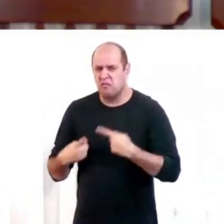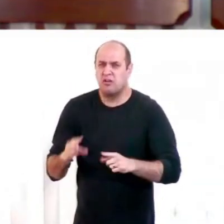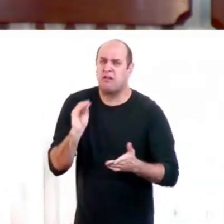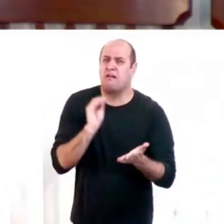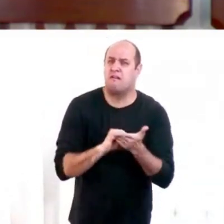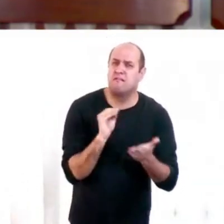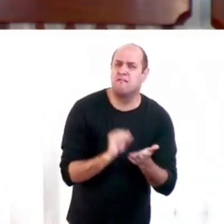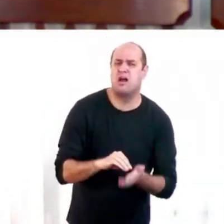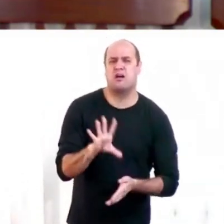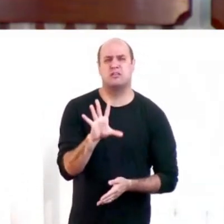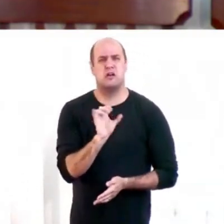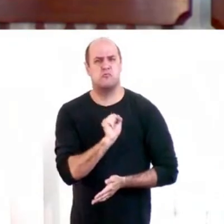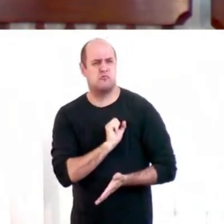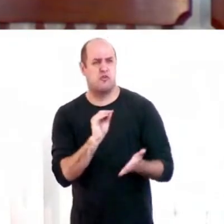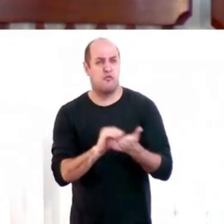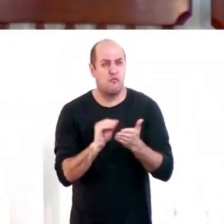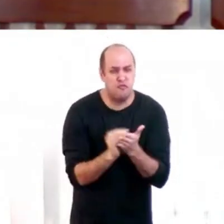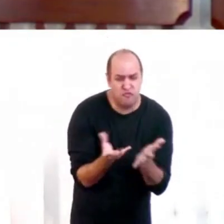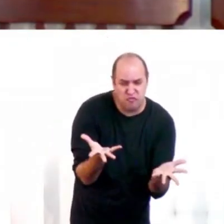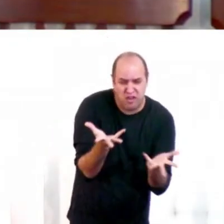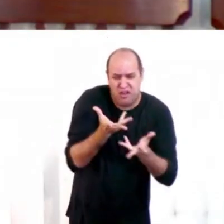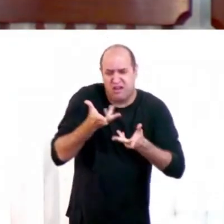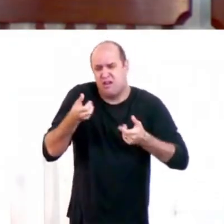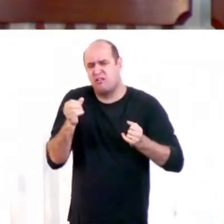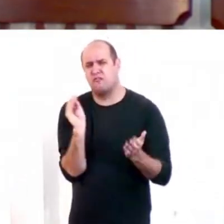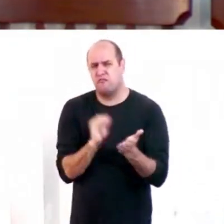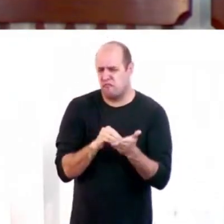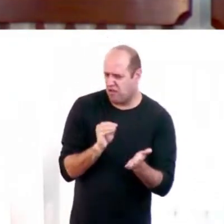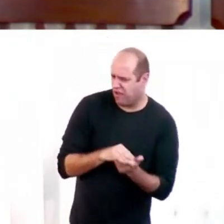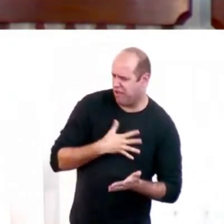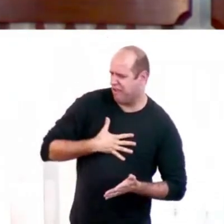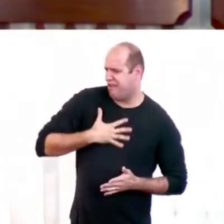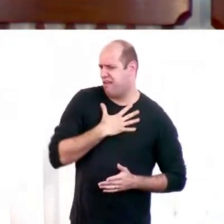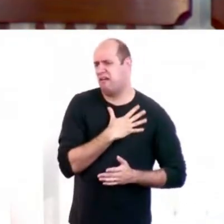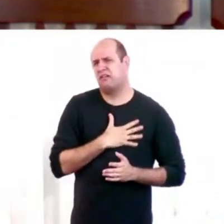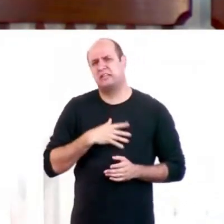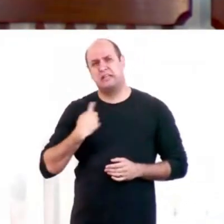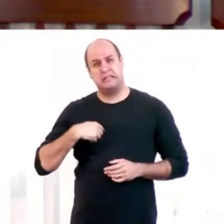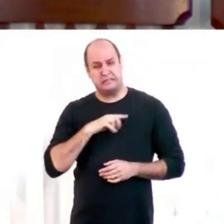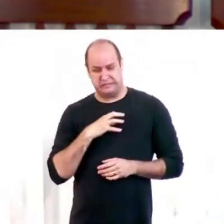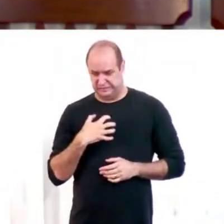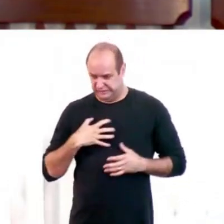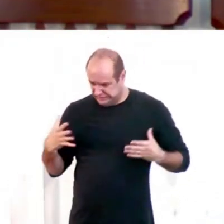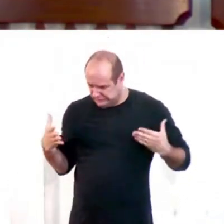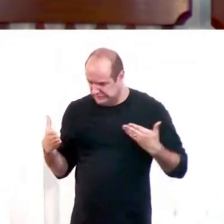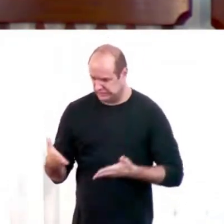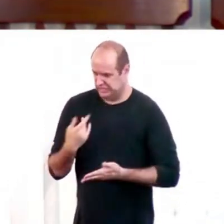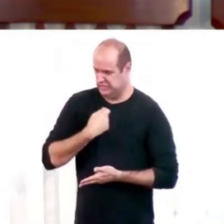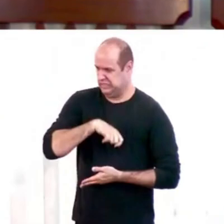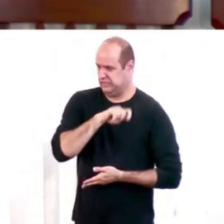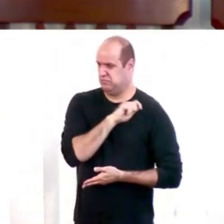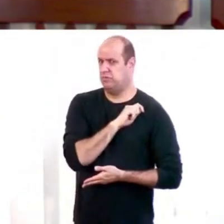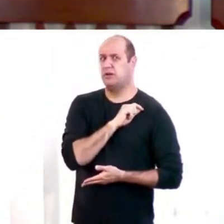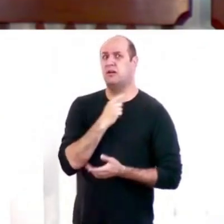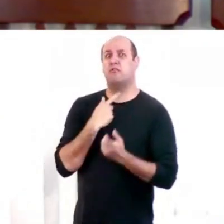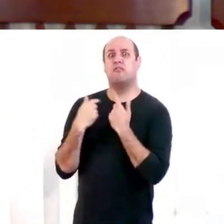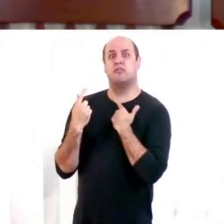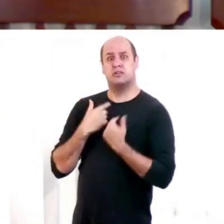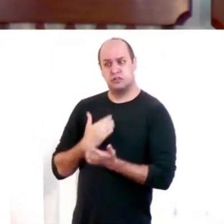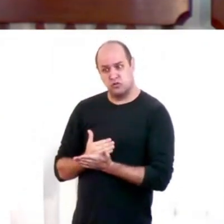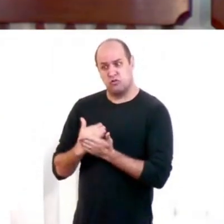receptividade, tantas coisas, fizeram que a gente chegasse em Madrid na Espanha para tentar começar a